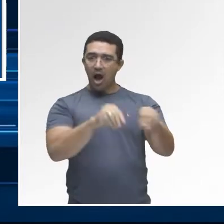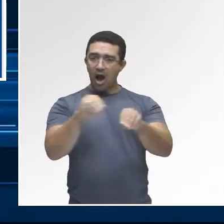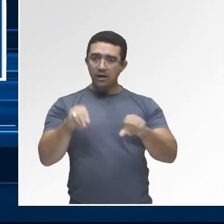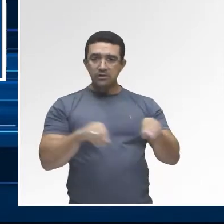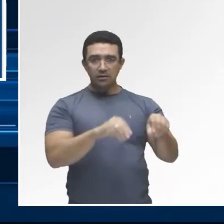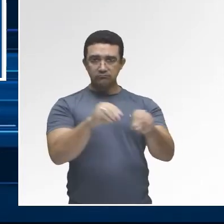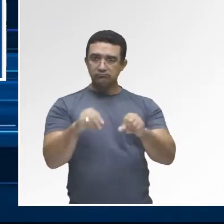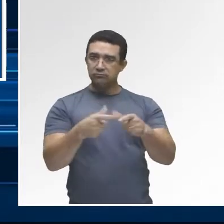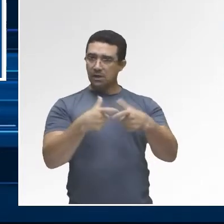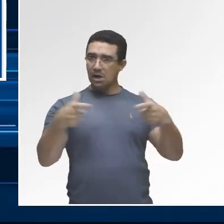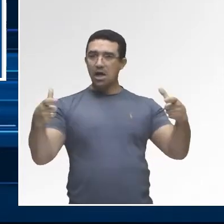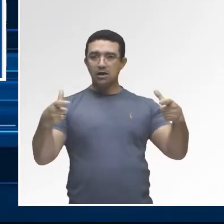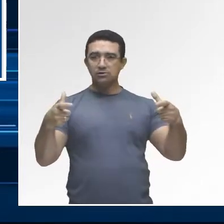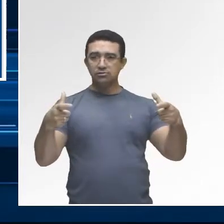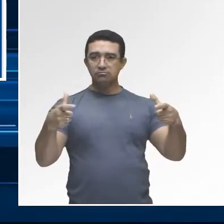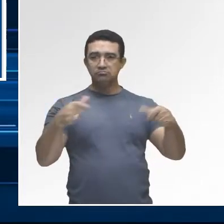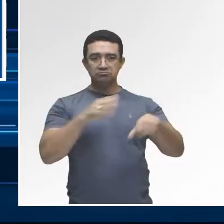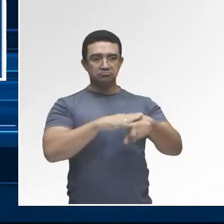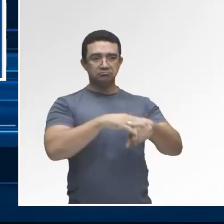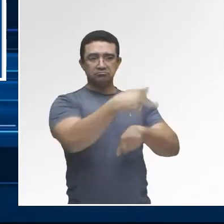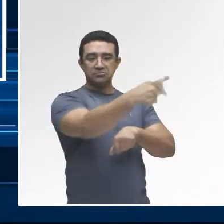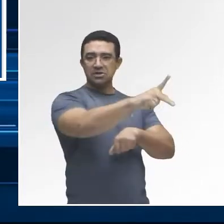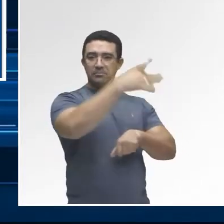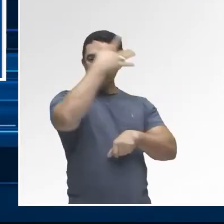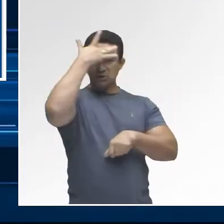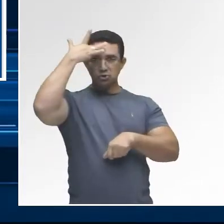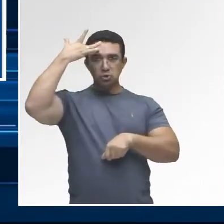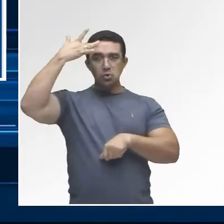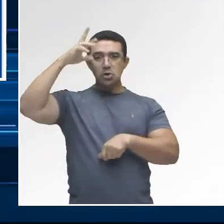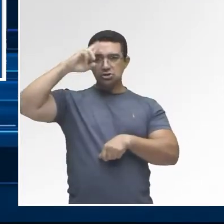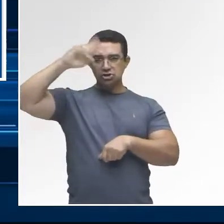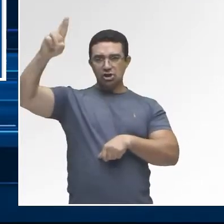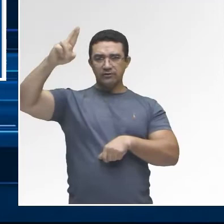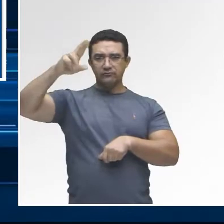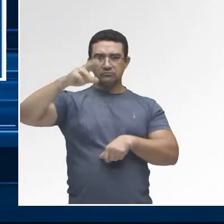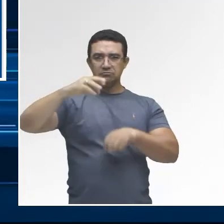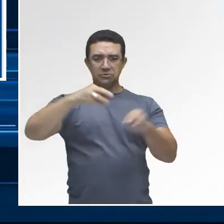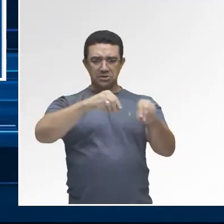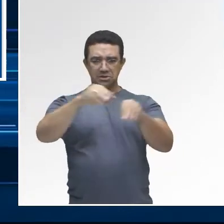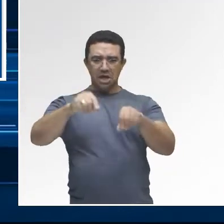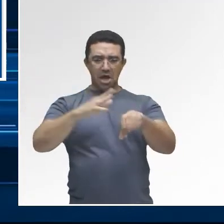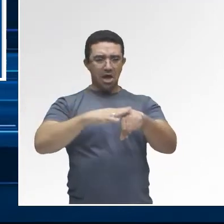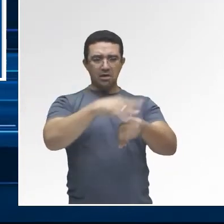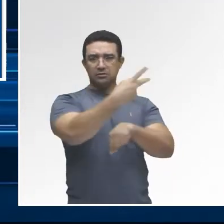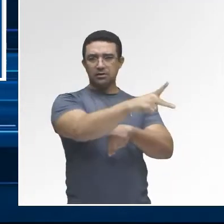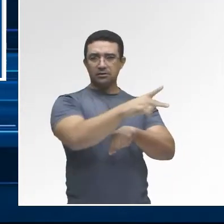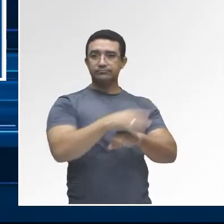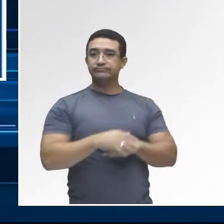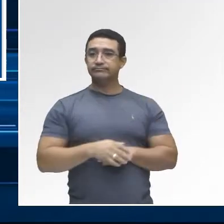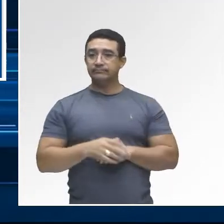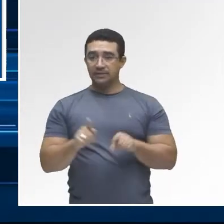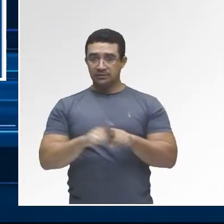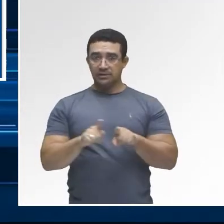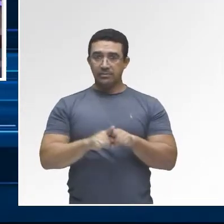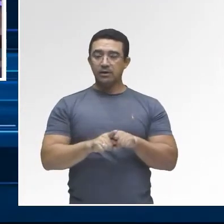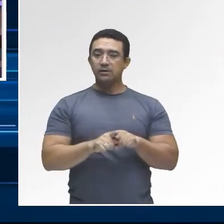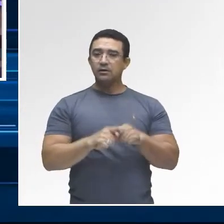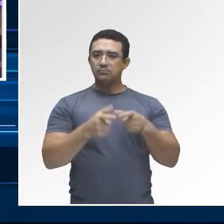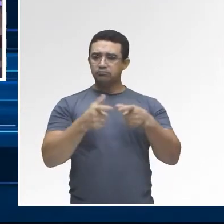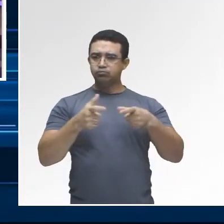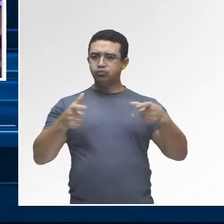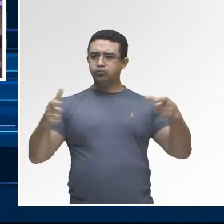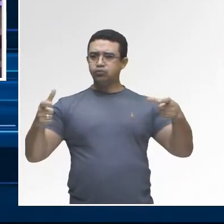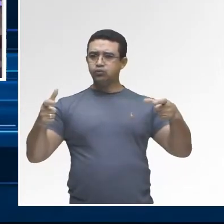só. Então, são muitas terras concentradas. Vamos ter o aumento do número de escravos, porque isso faz parte